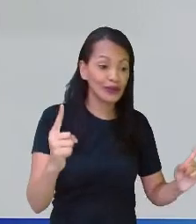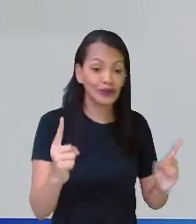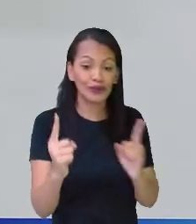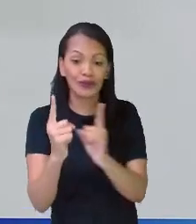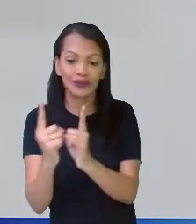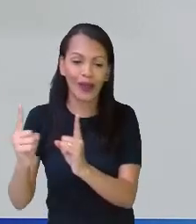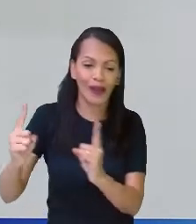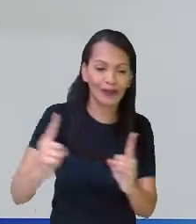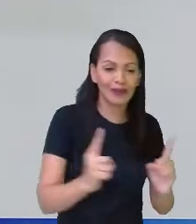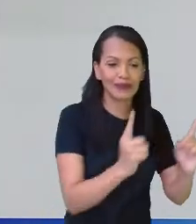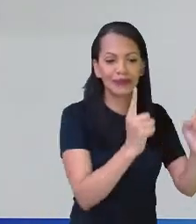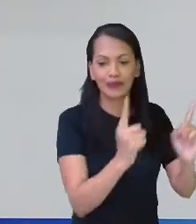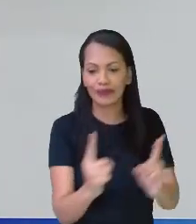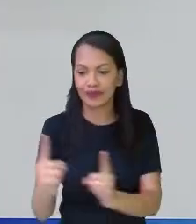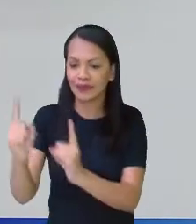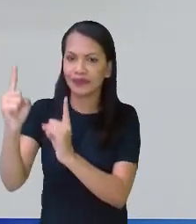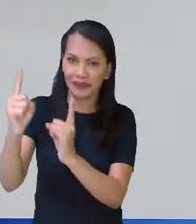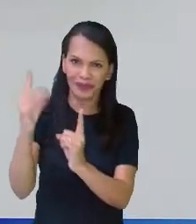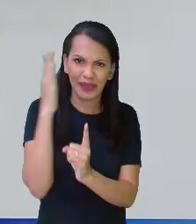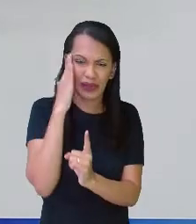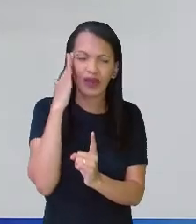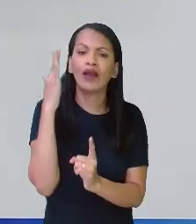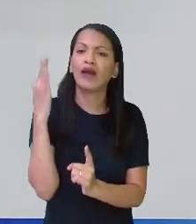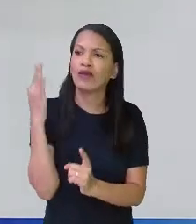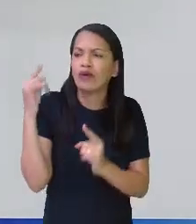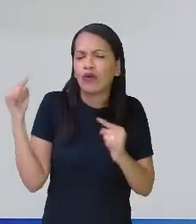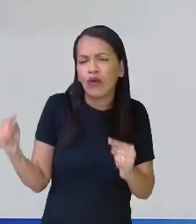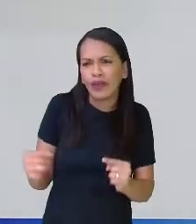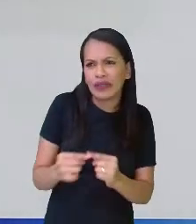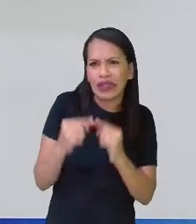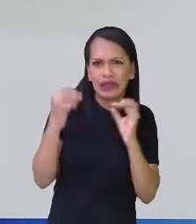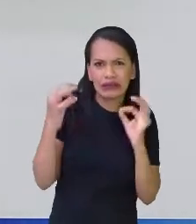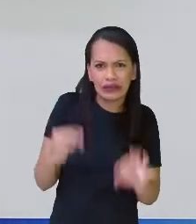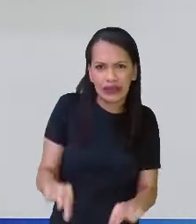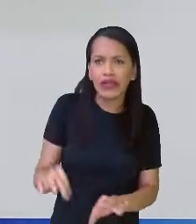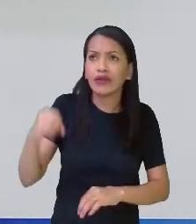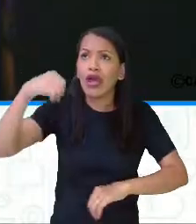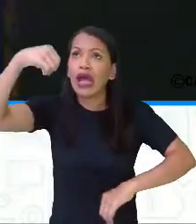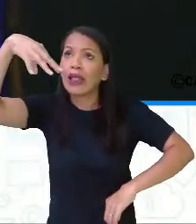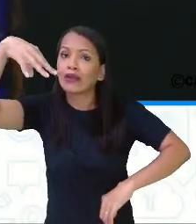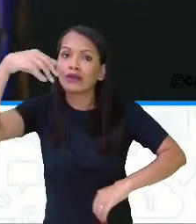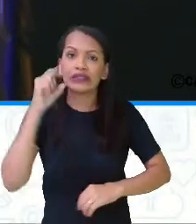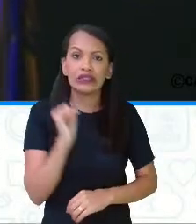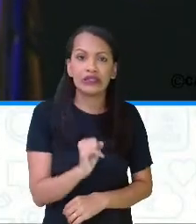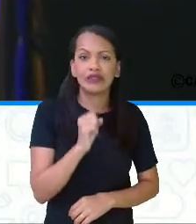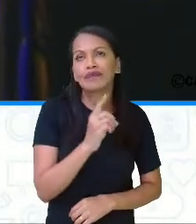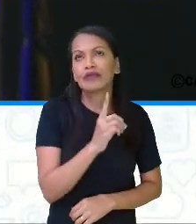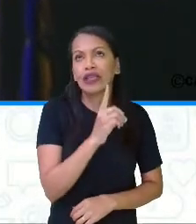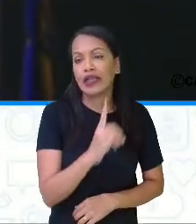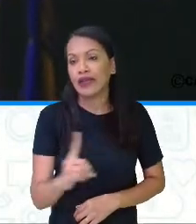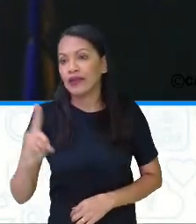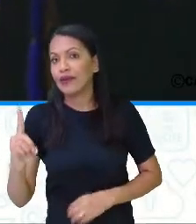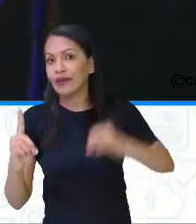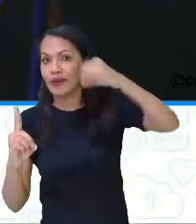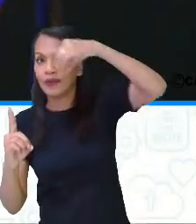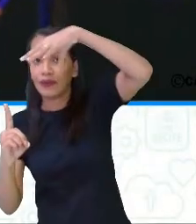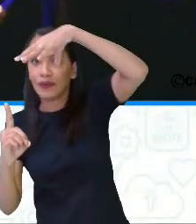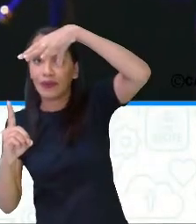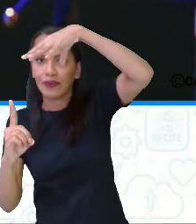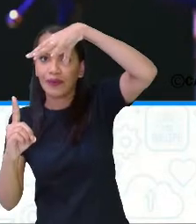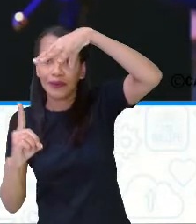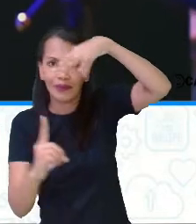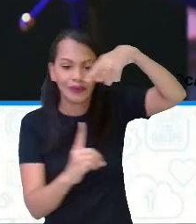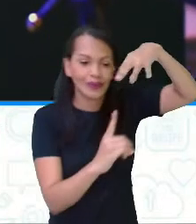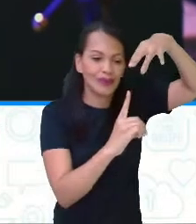tá certo? E olha só, mas o que a gente encontra no teatro também? A sonoplastia. Vocês estão vendo o que